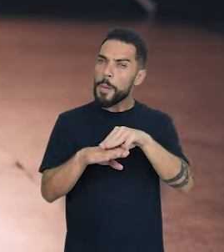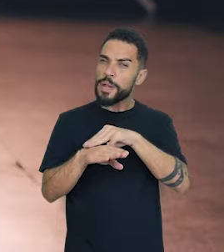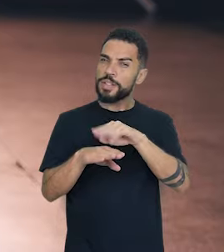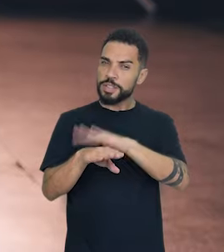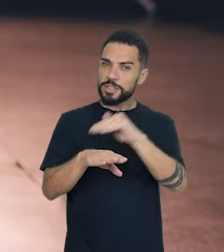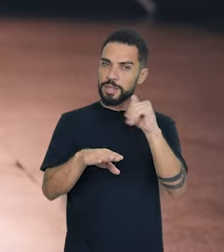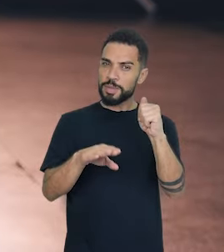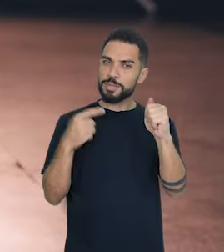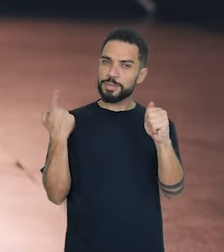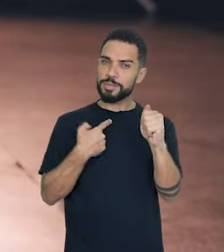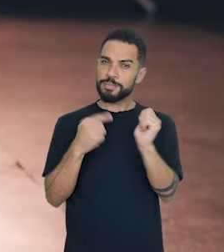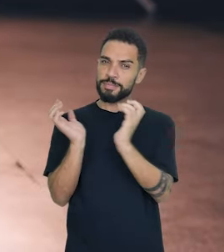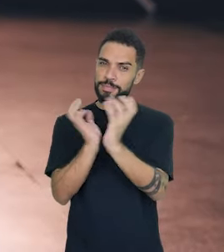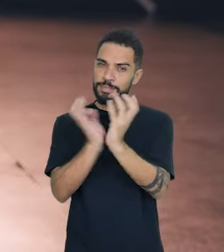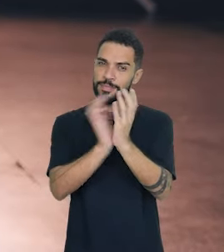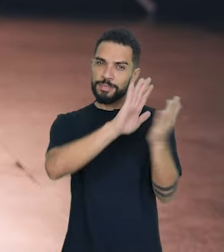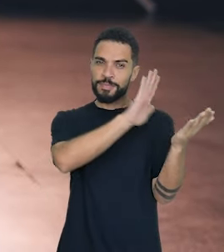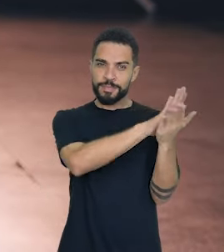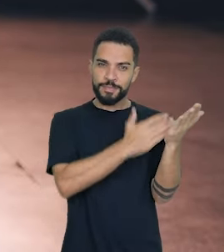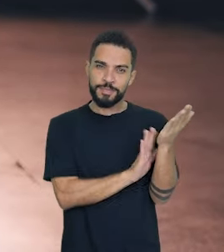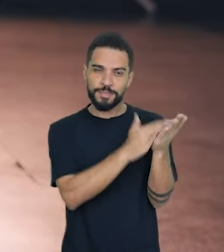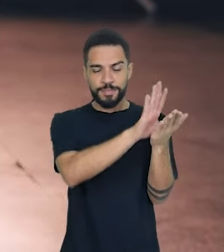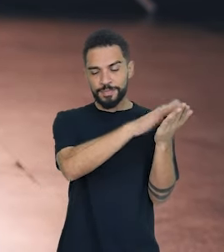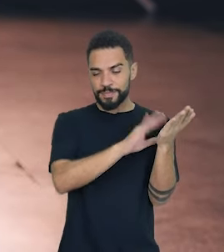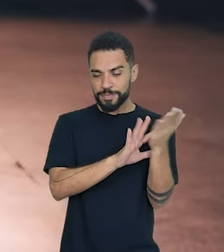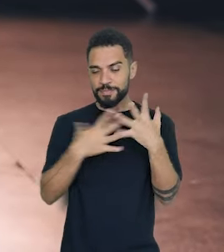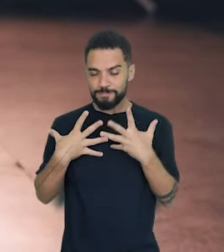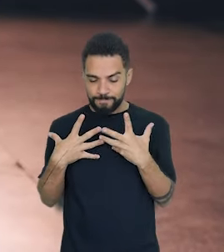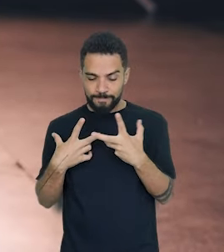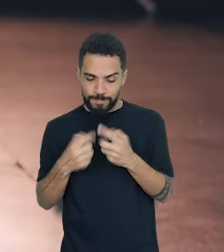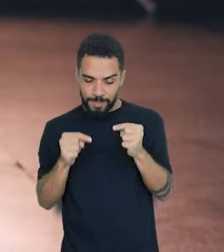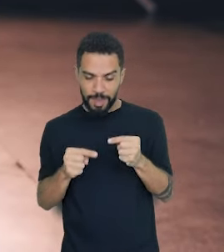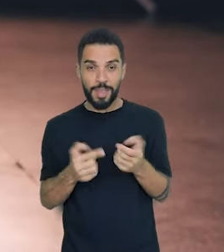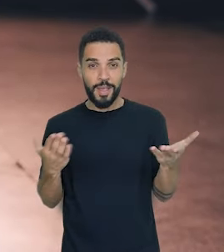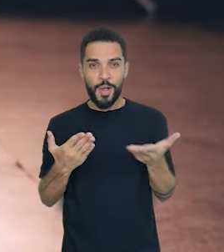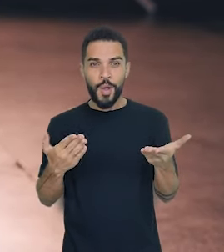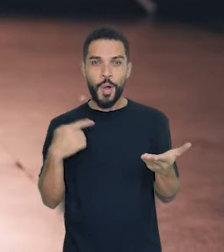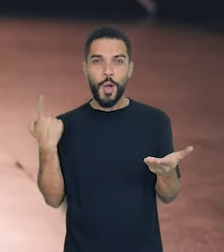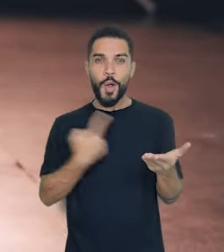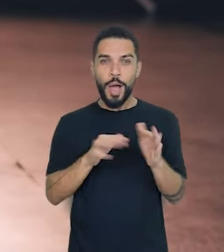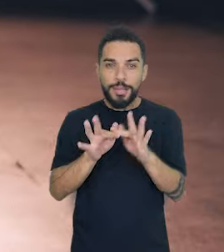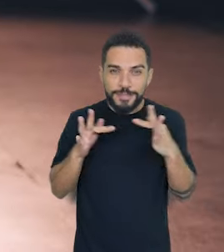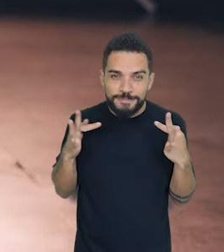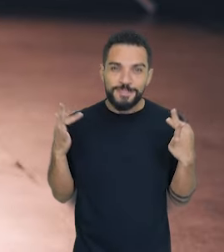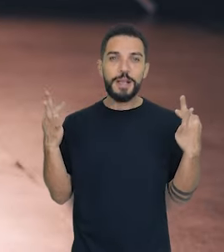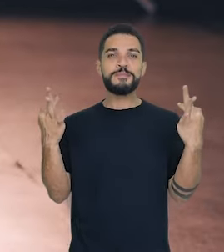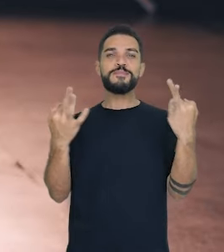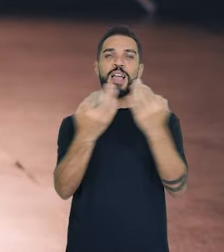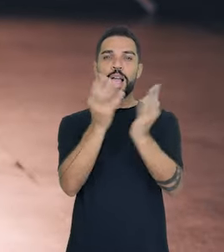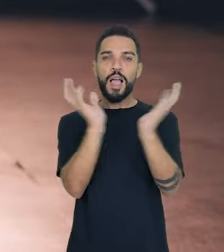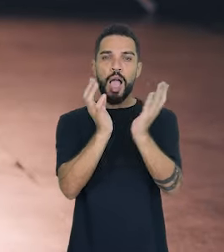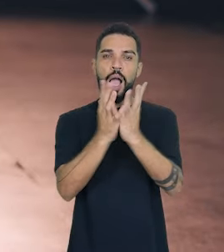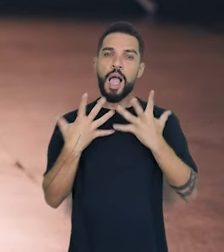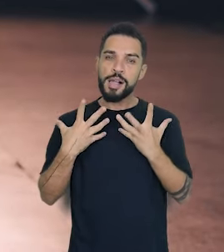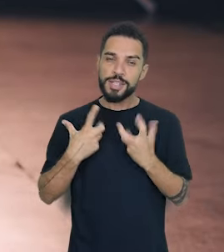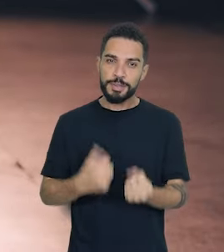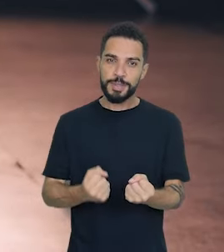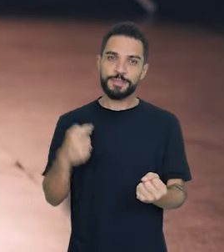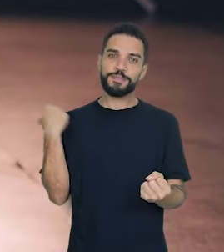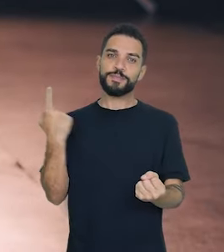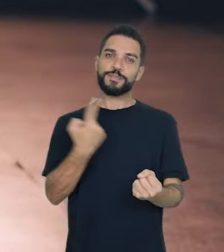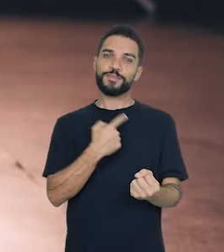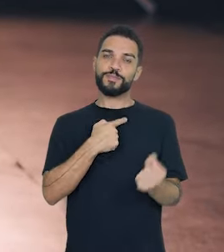para o Acadêmico. Tratou de recebê-lo aqui, de criar condições para que ele passasse a fazer parte da